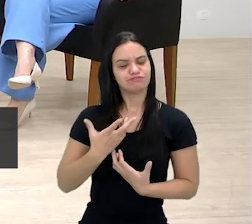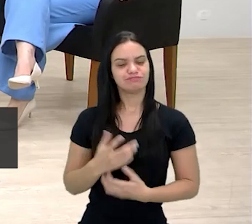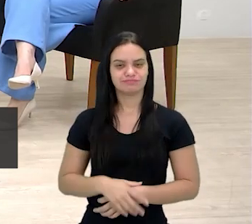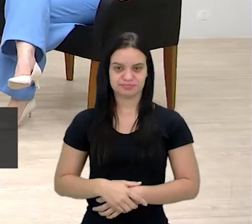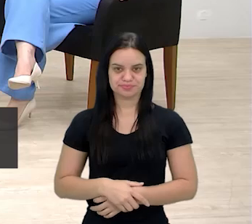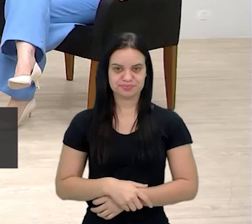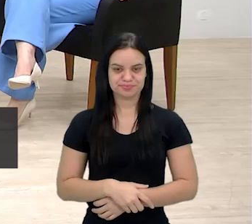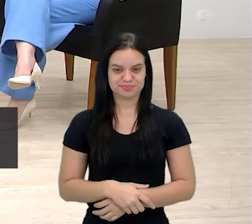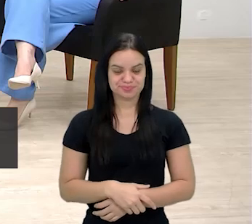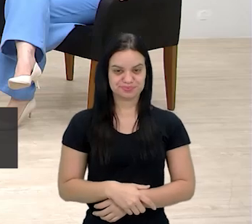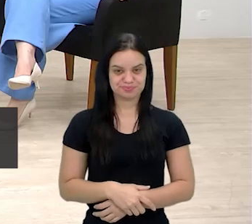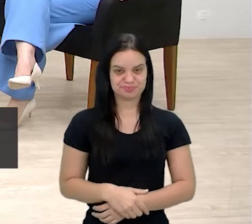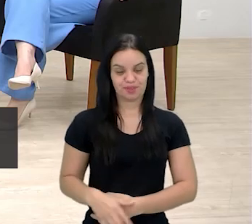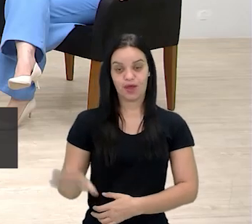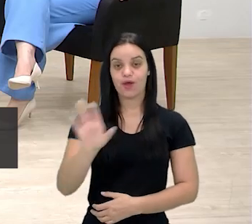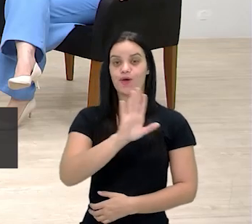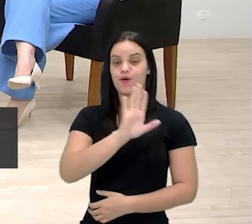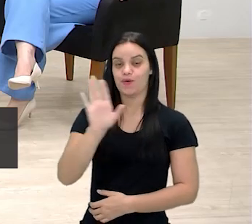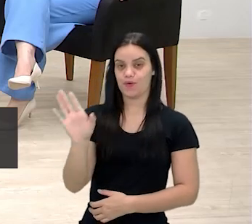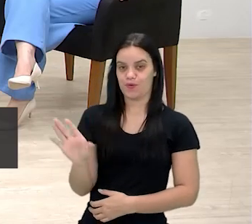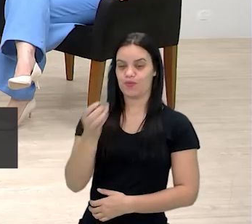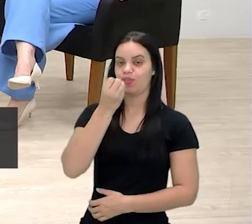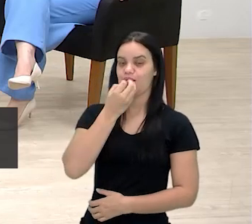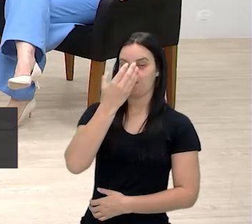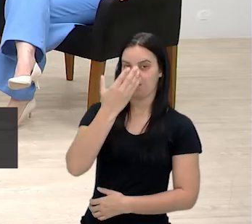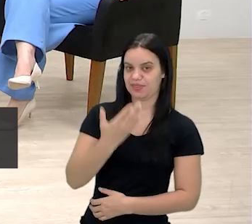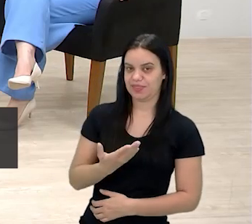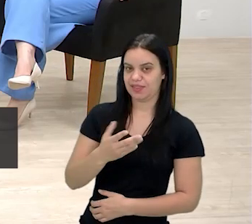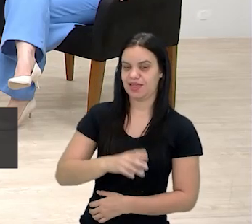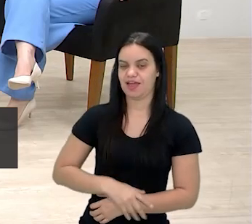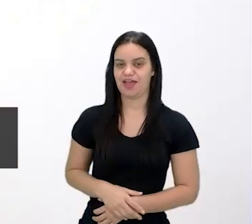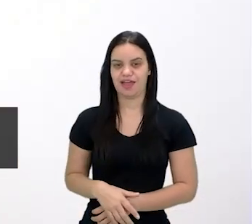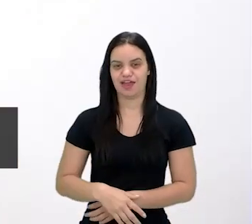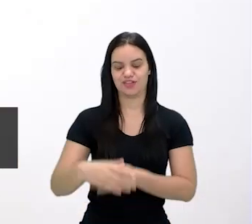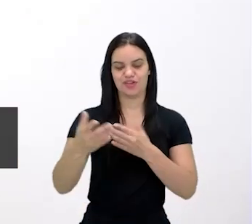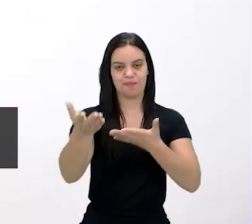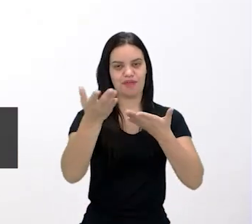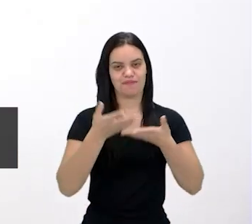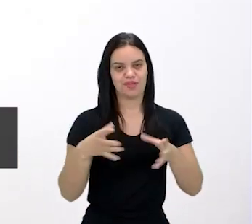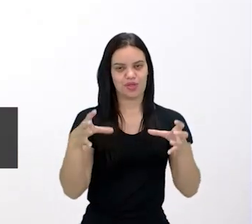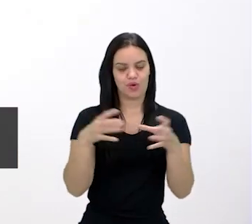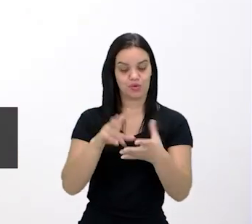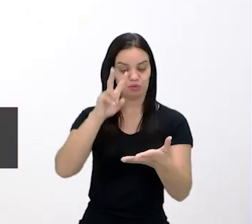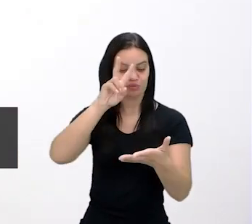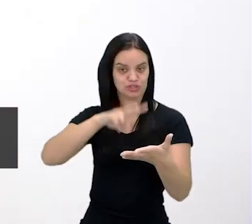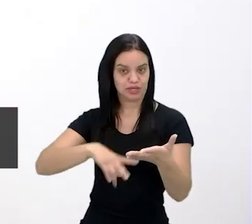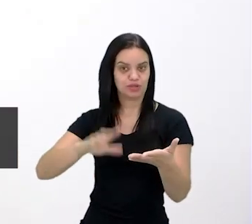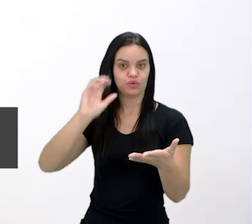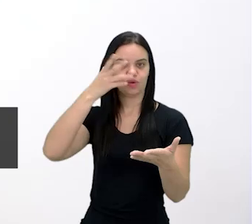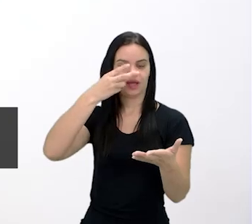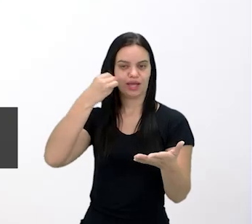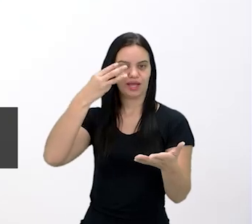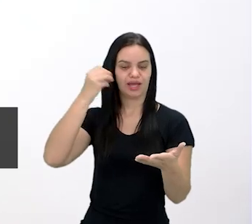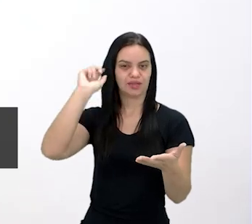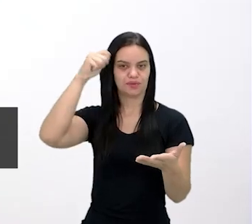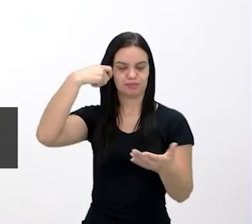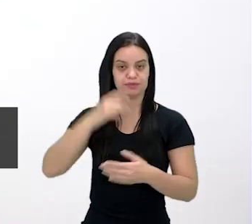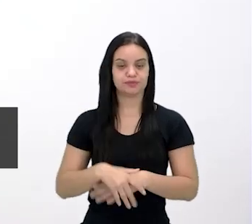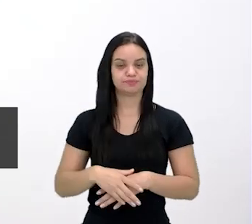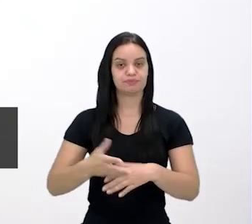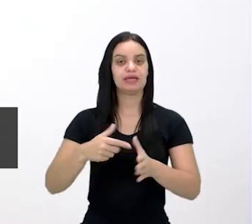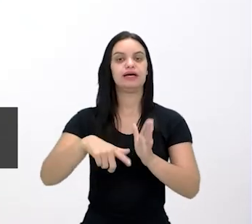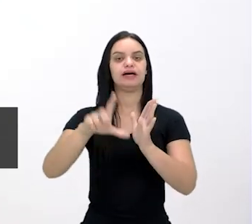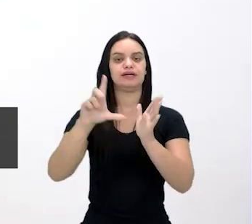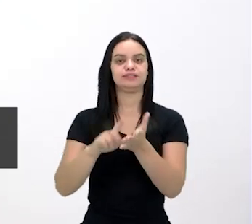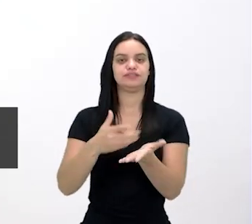Boa tarde. Olá a todos, bem-vindos a mais um programa aqui do Clube de Leitura Gato Preto. E antes de começar a falar um pouco do romance Senhora, que